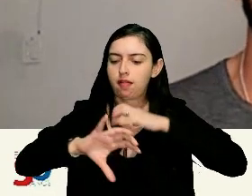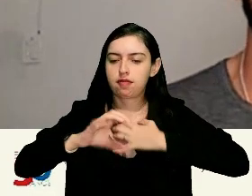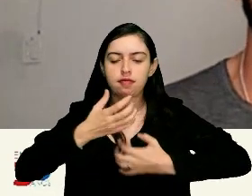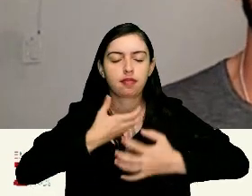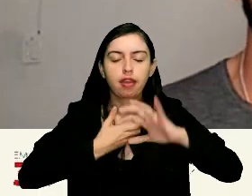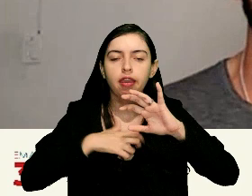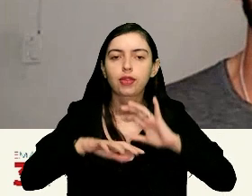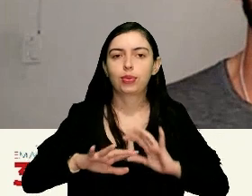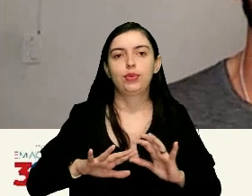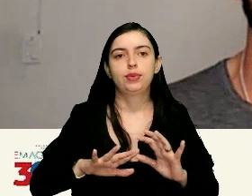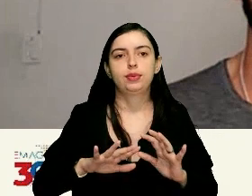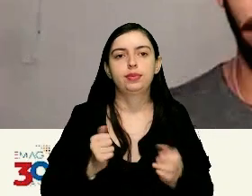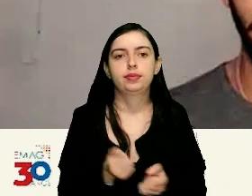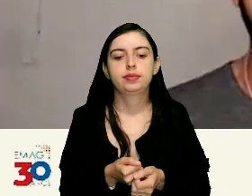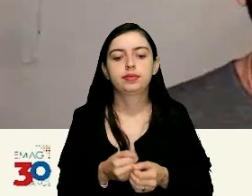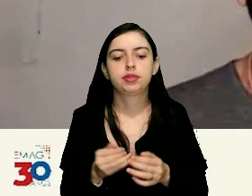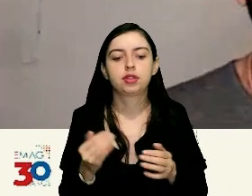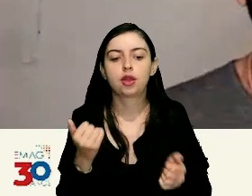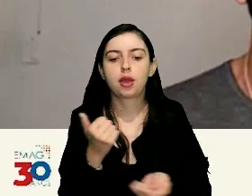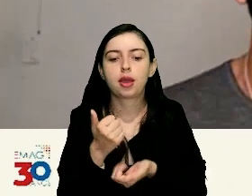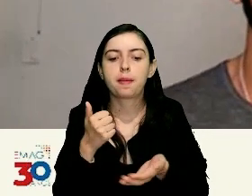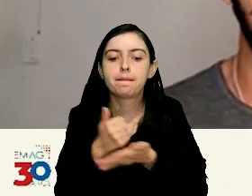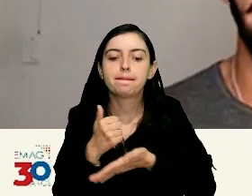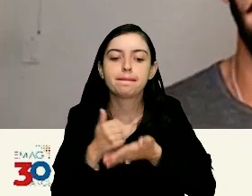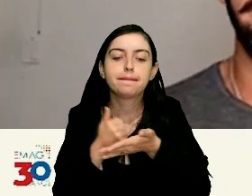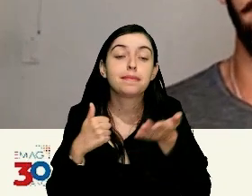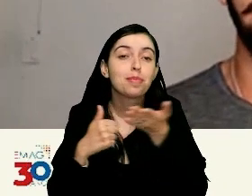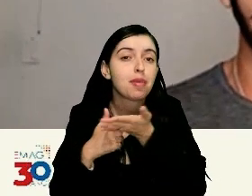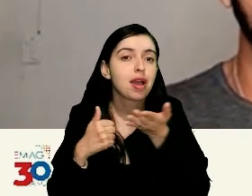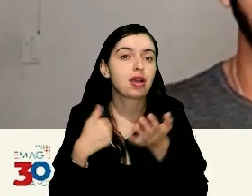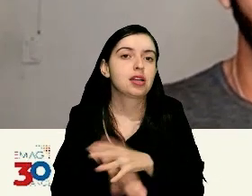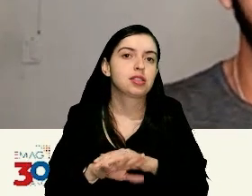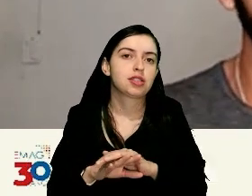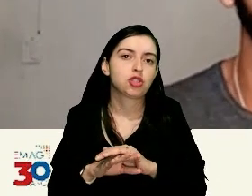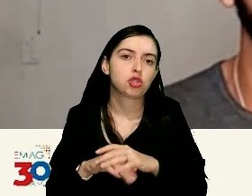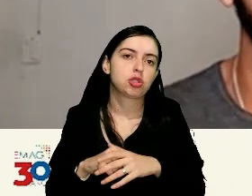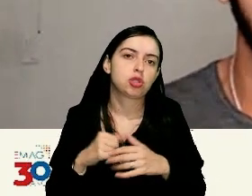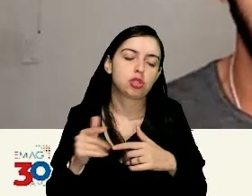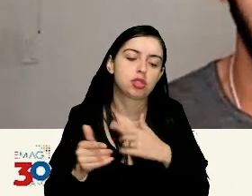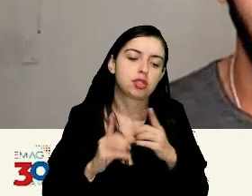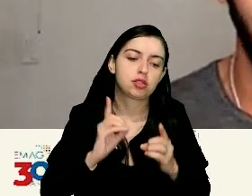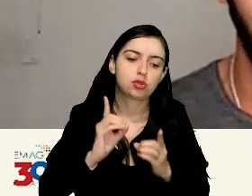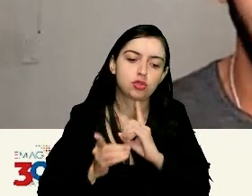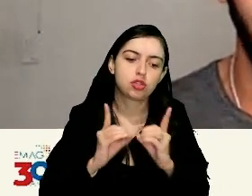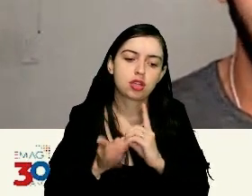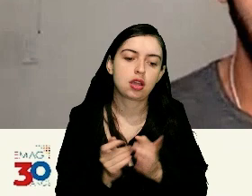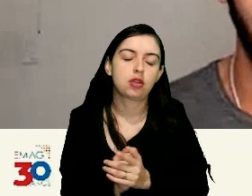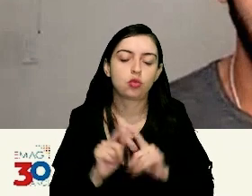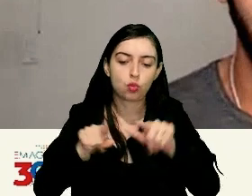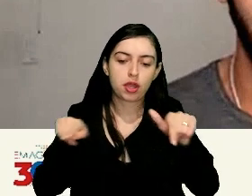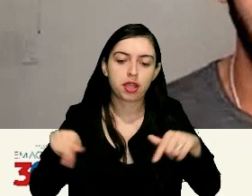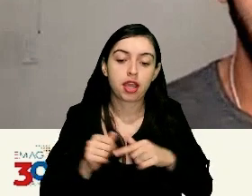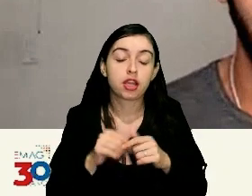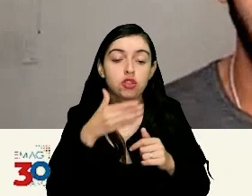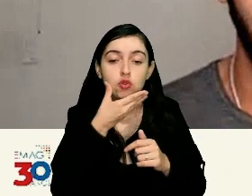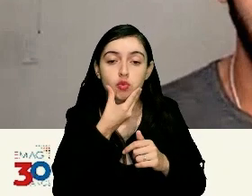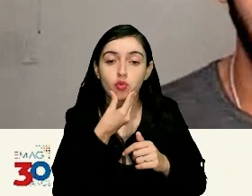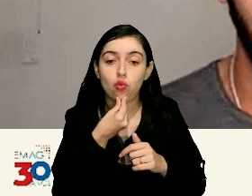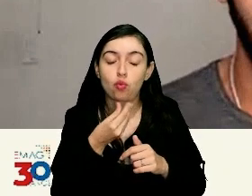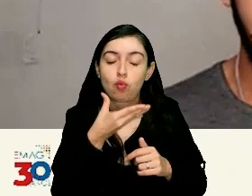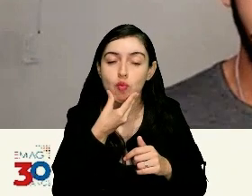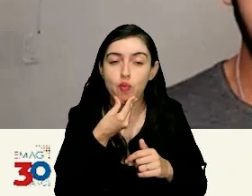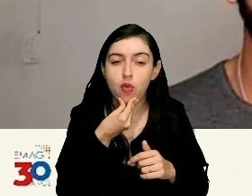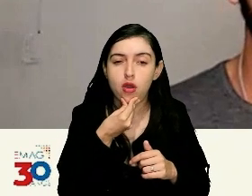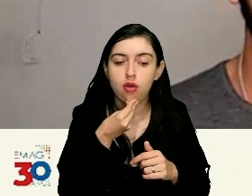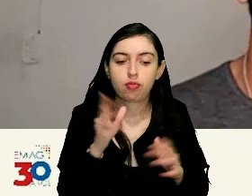bate-papo. Então, quando a gente olha, por exemplo, para as construções das masculinidades dentro dessa caixa do homem que o Leandro citou, né, que atualmente é